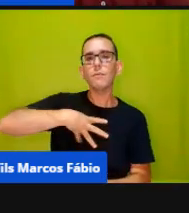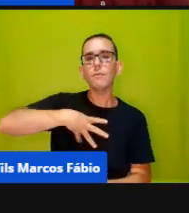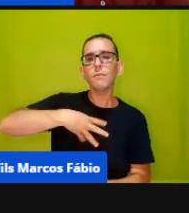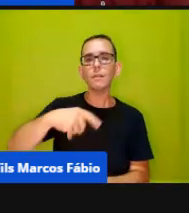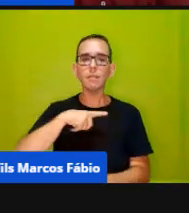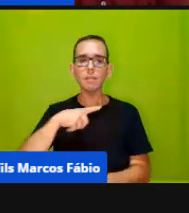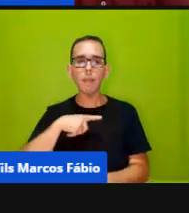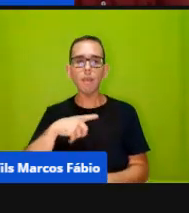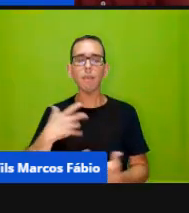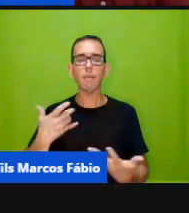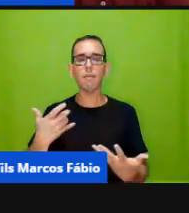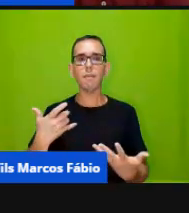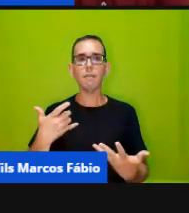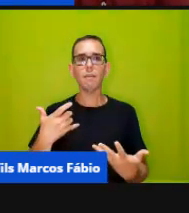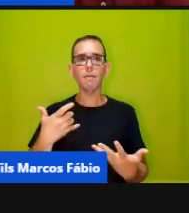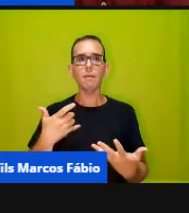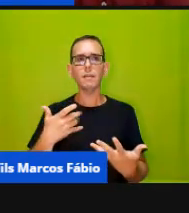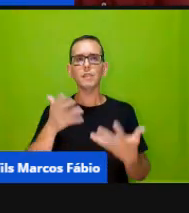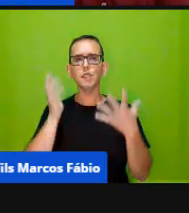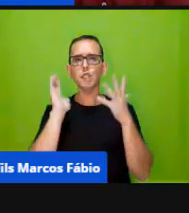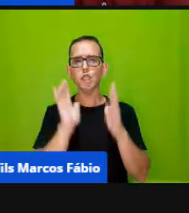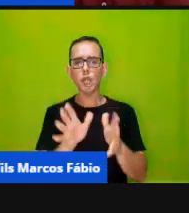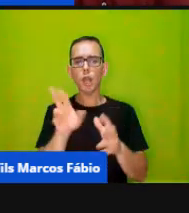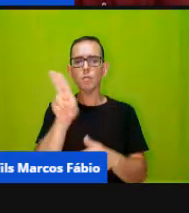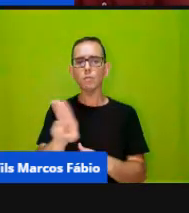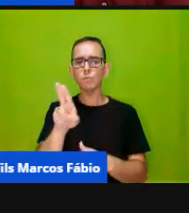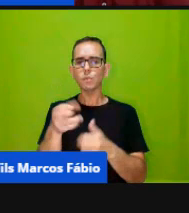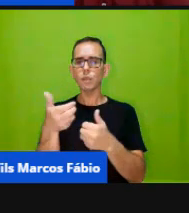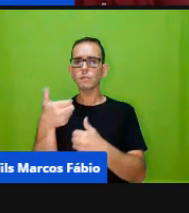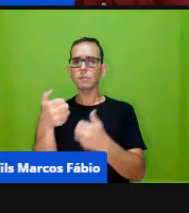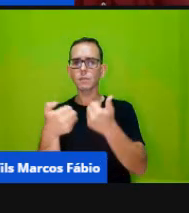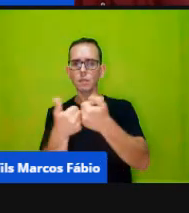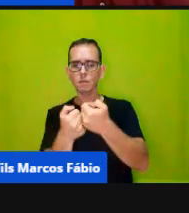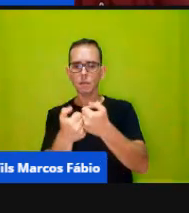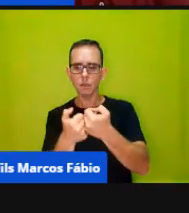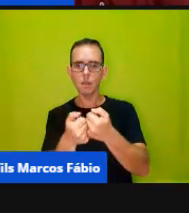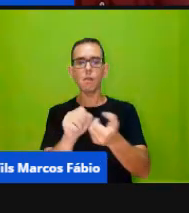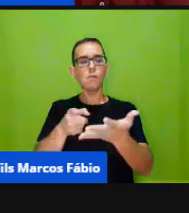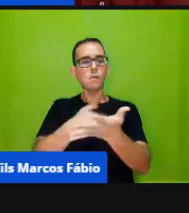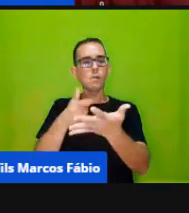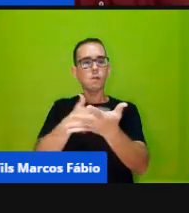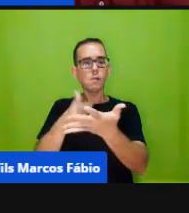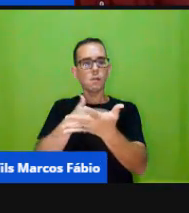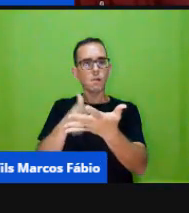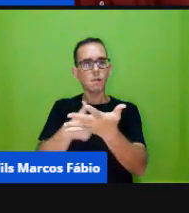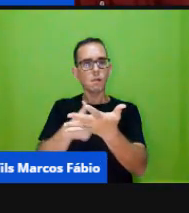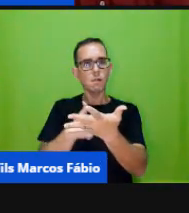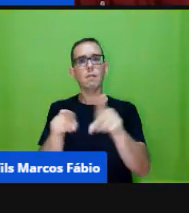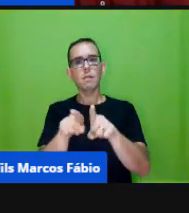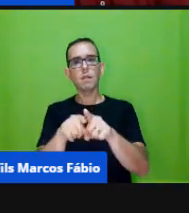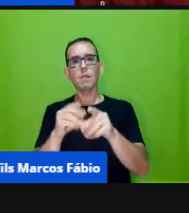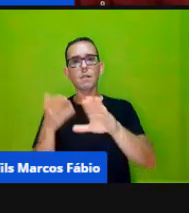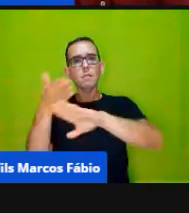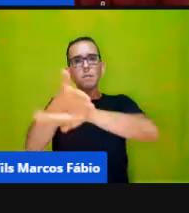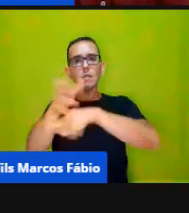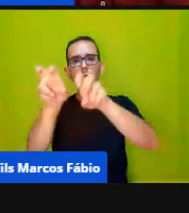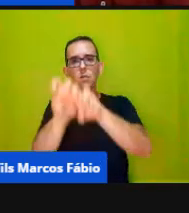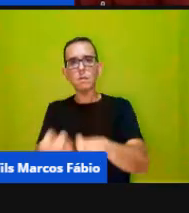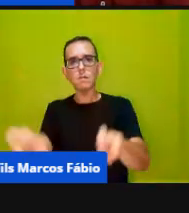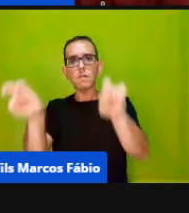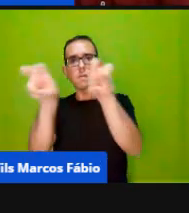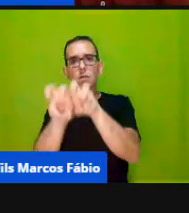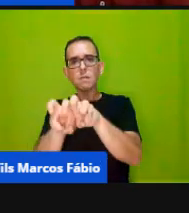idade, que já pode mexer num celular, que já pode mexer num tablet, que tem acesso a um computador, sabem